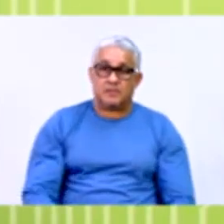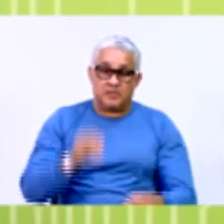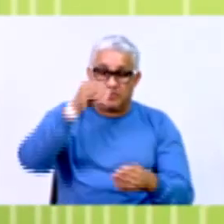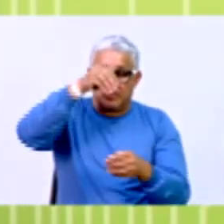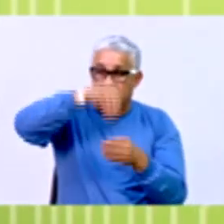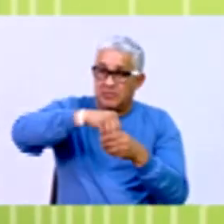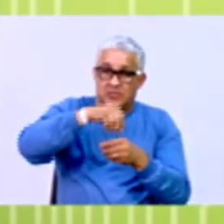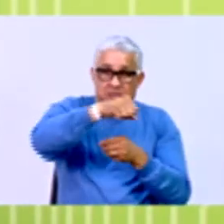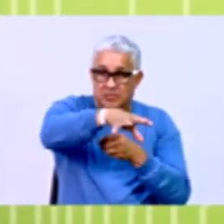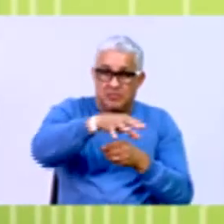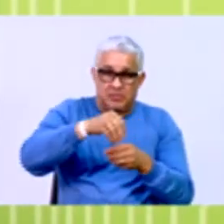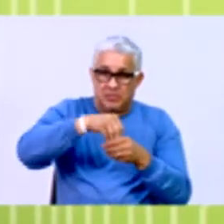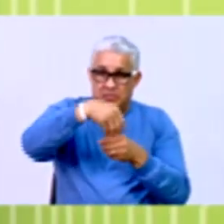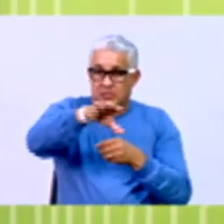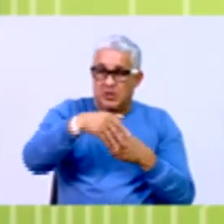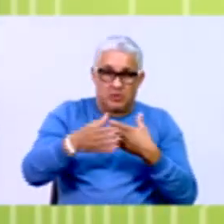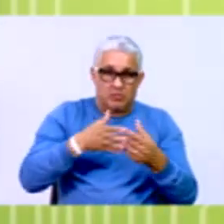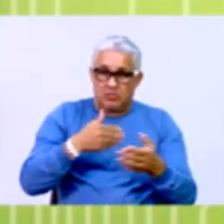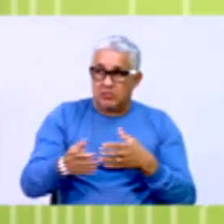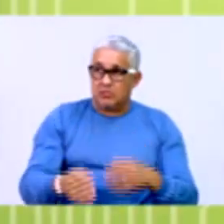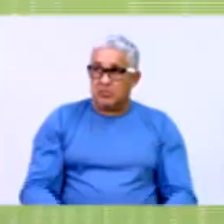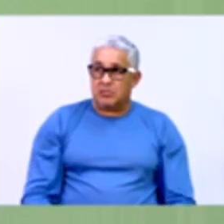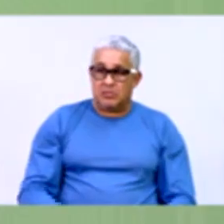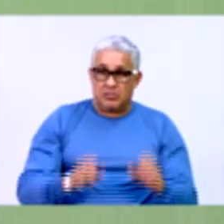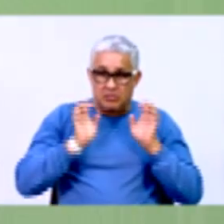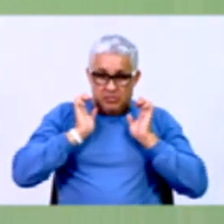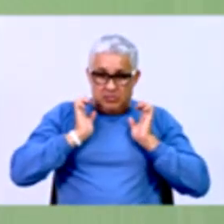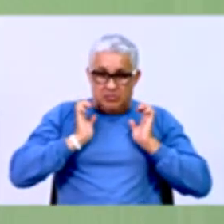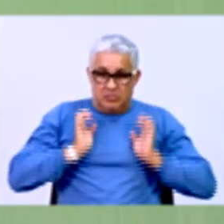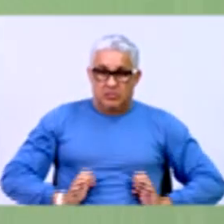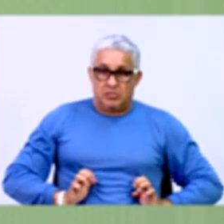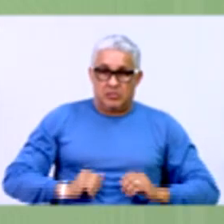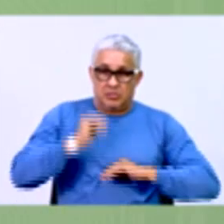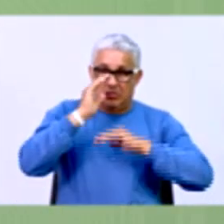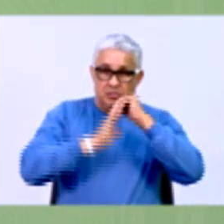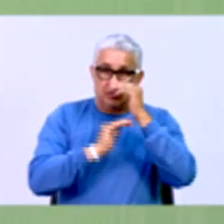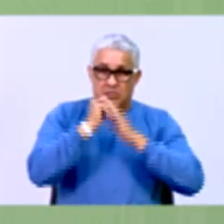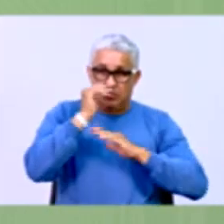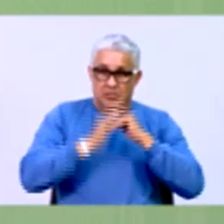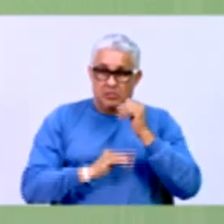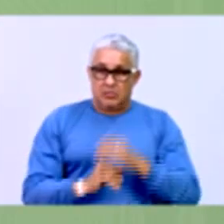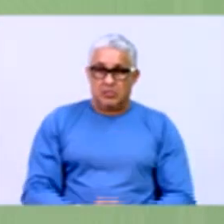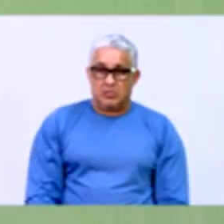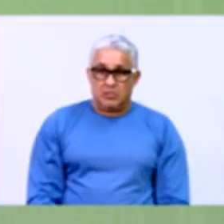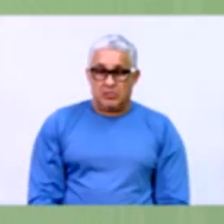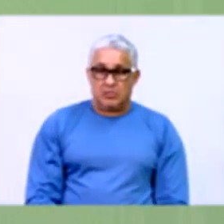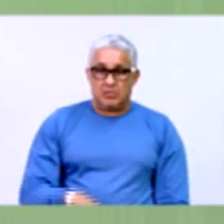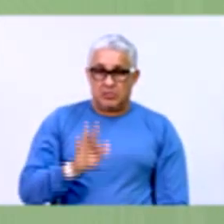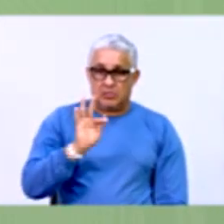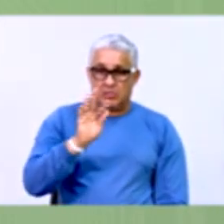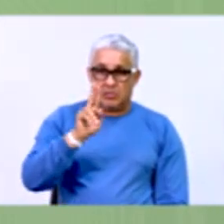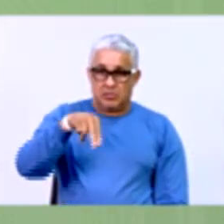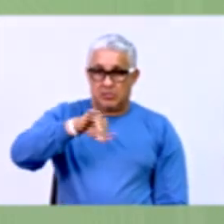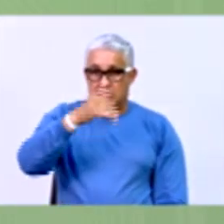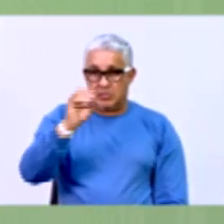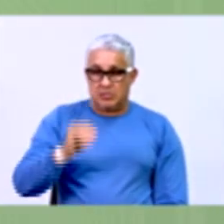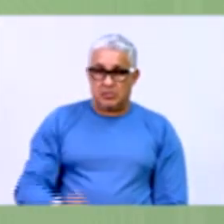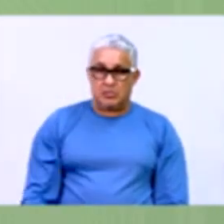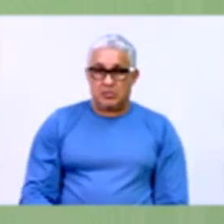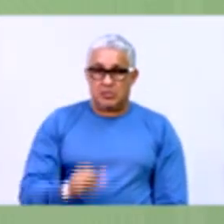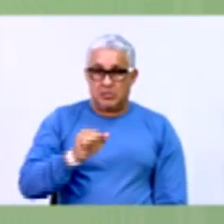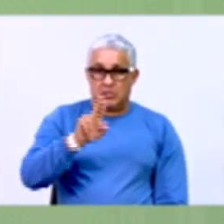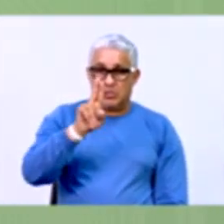externa, né? Ética profissional. A função de um auditor de TI